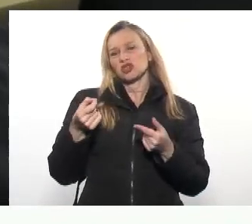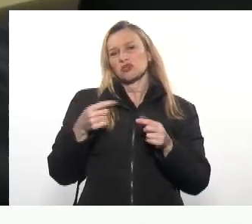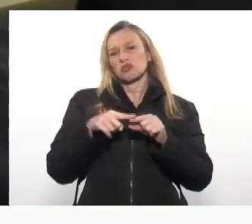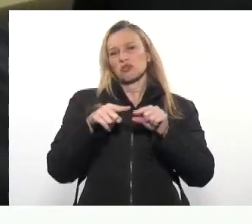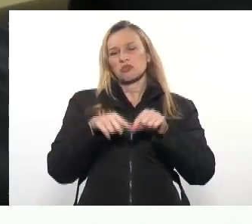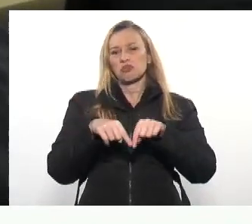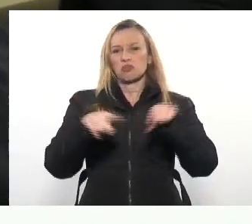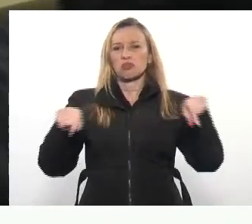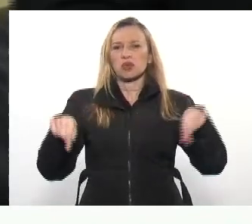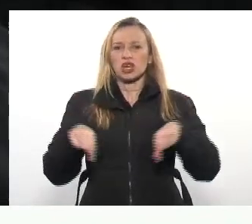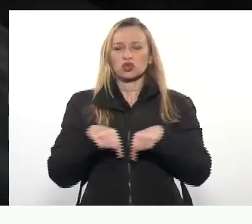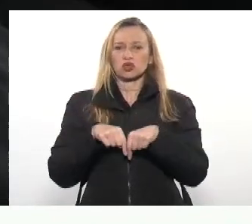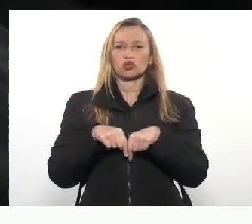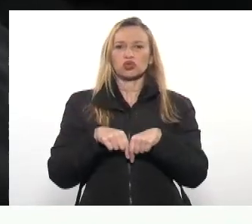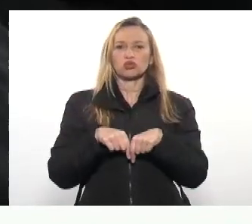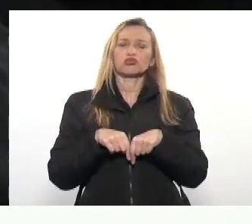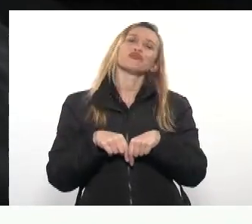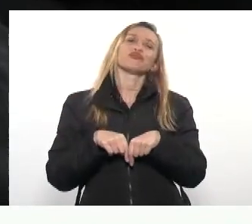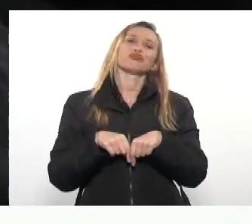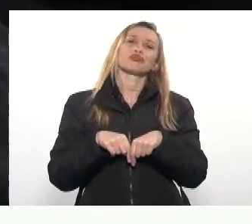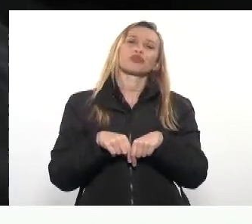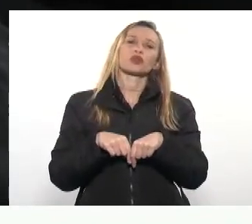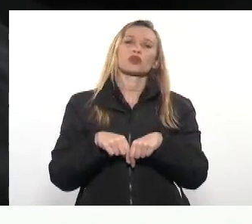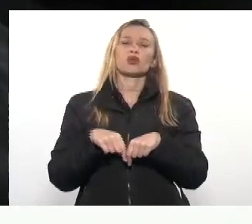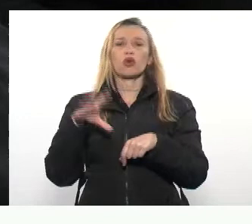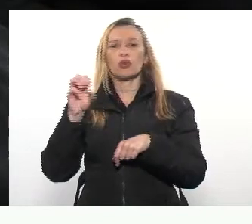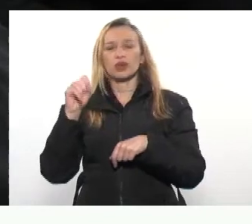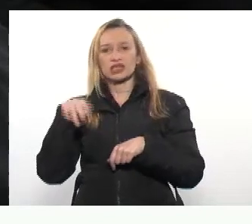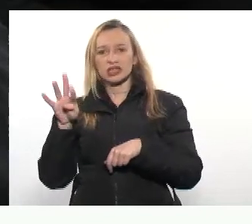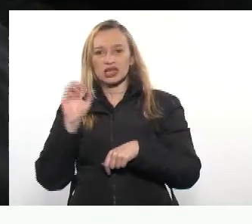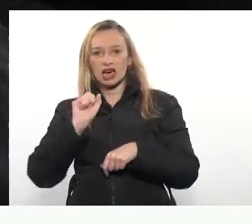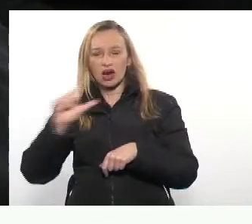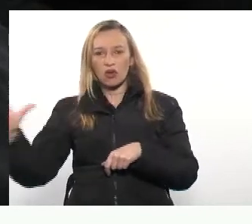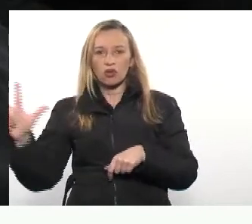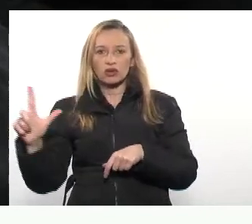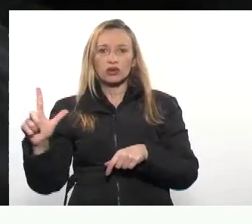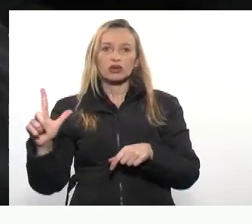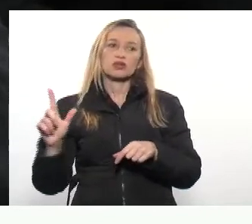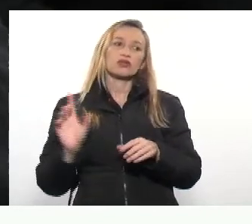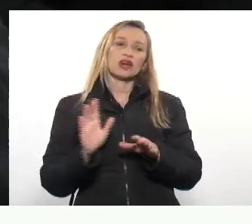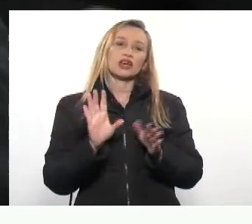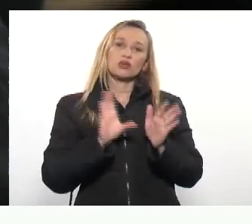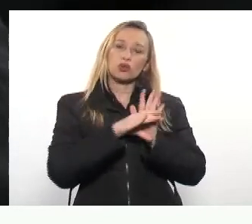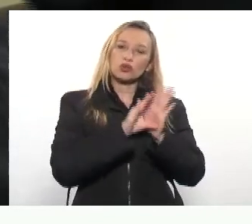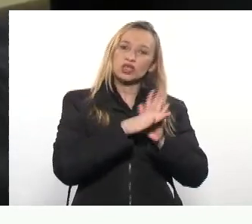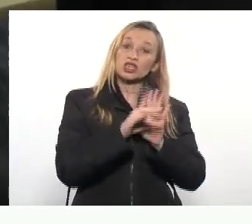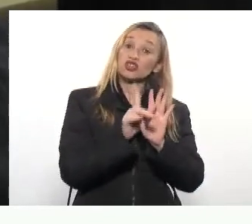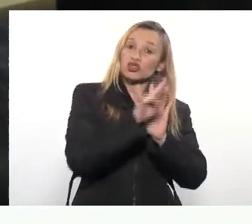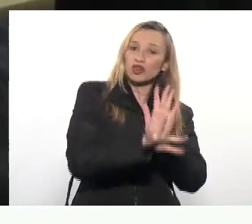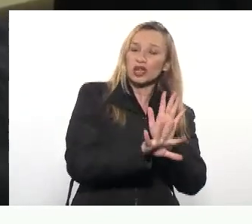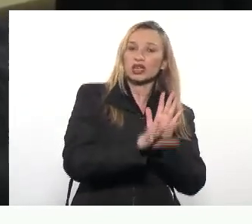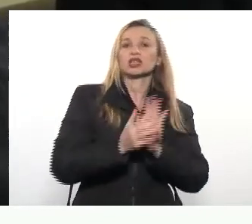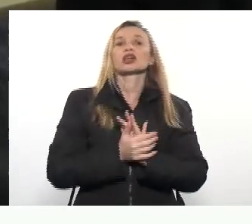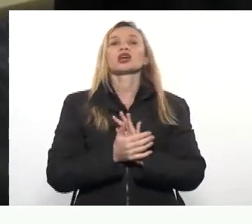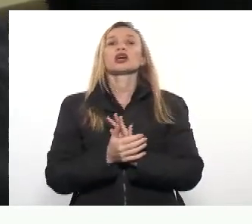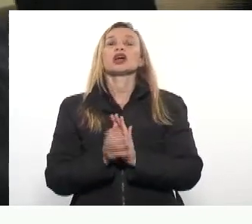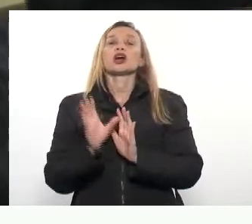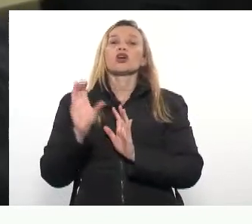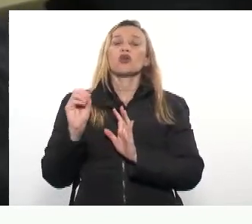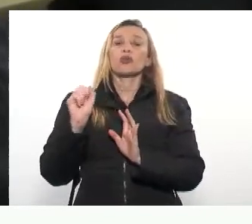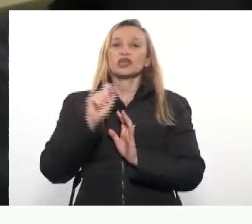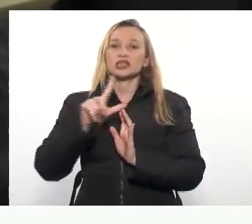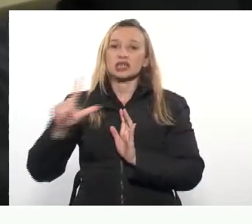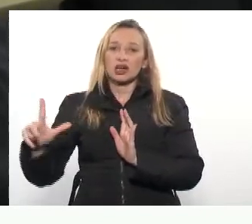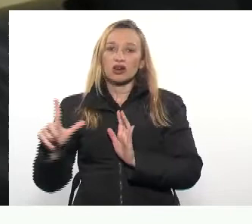água, na categoria comercial, ela vai ser abandonada esse conceito. Então, o que a categoria comercial vai passar a